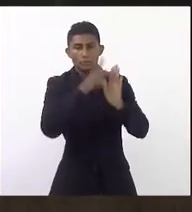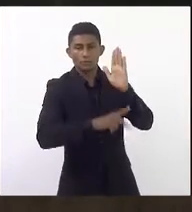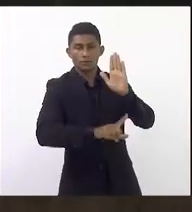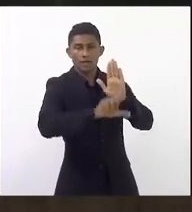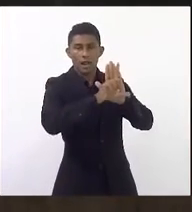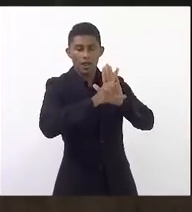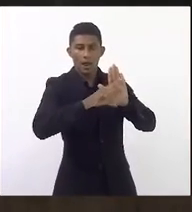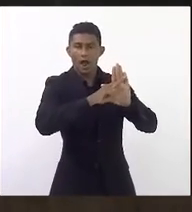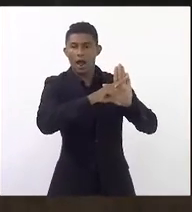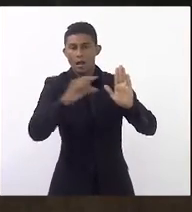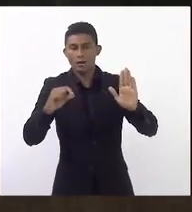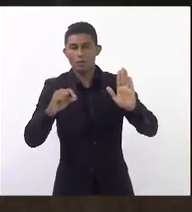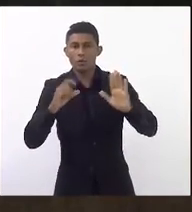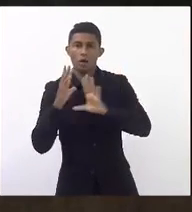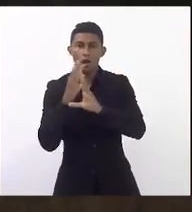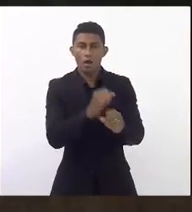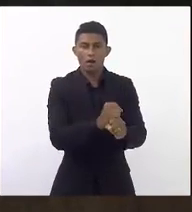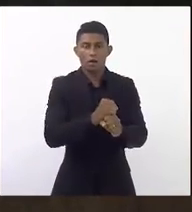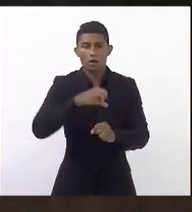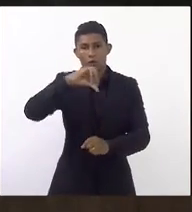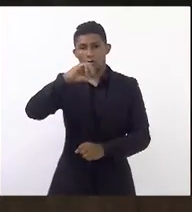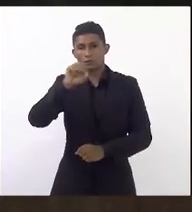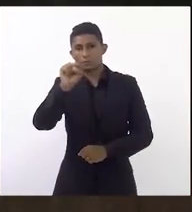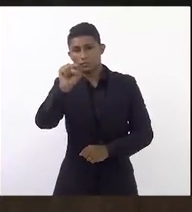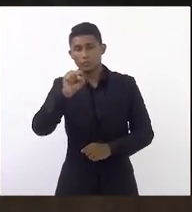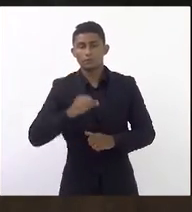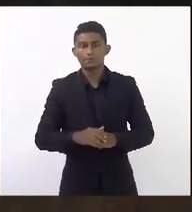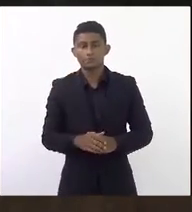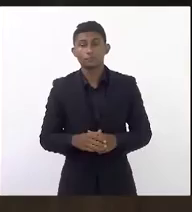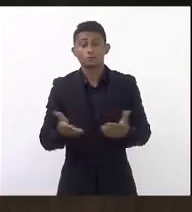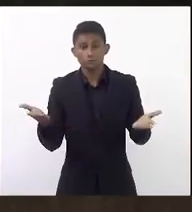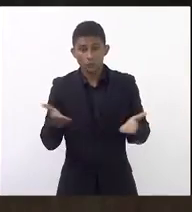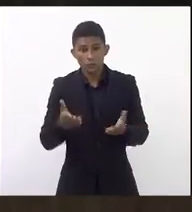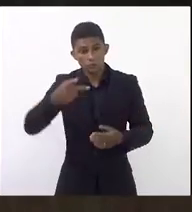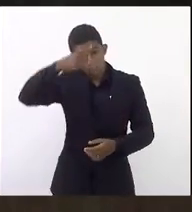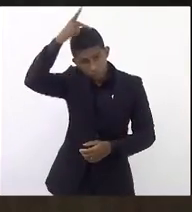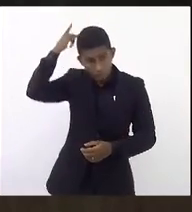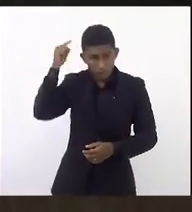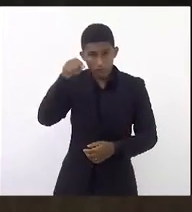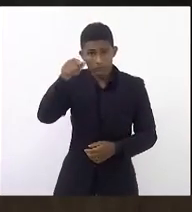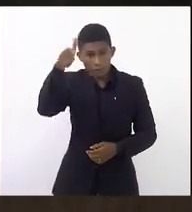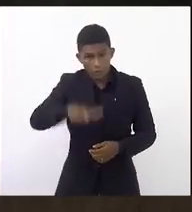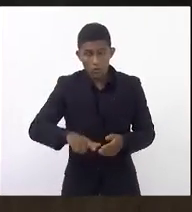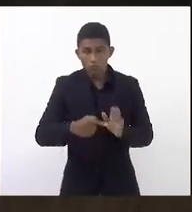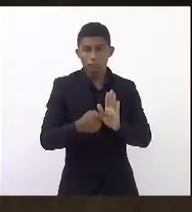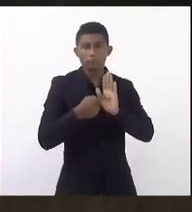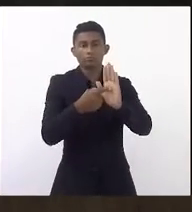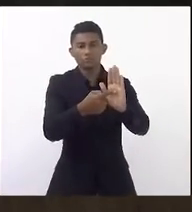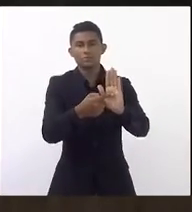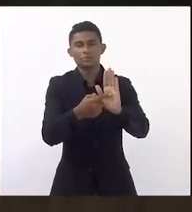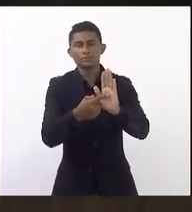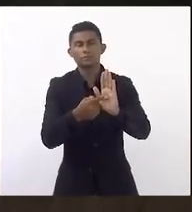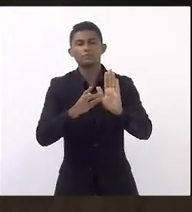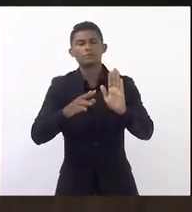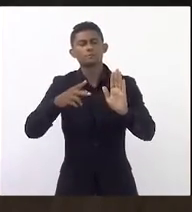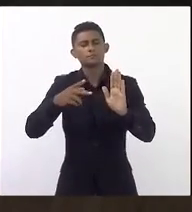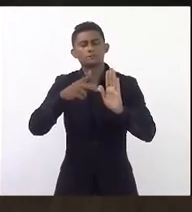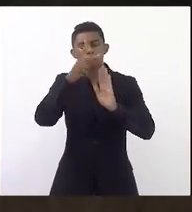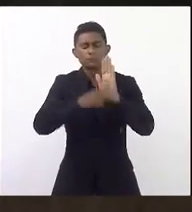artigos, que hoje o deputado Luiz Paulo reapresenta como autorizativo. O que aconteceu com esse